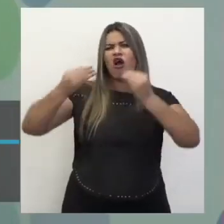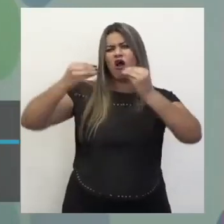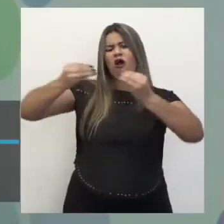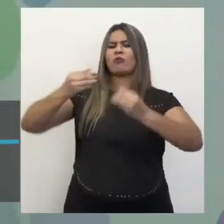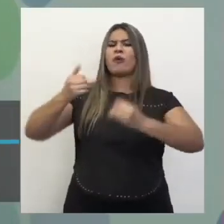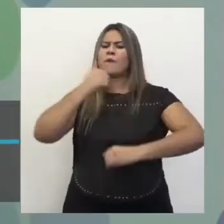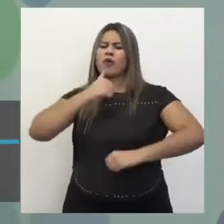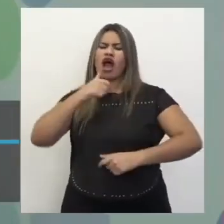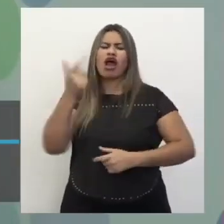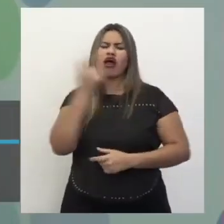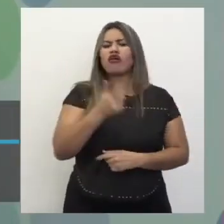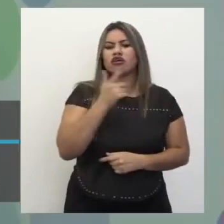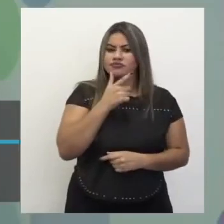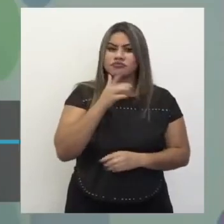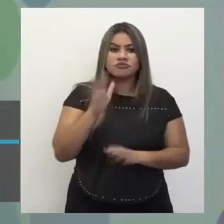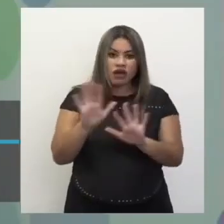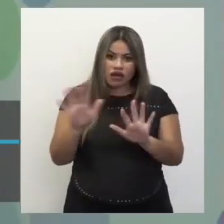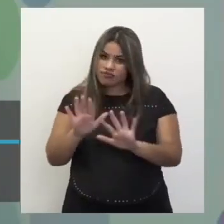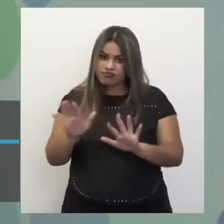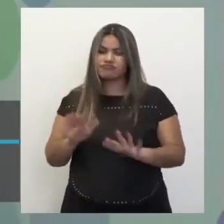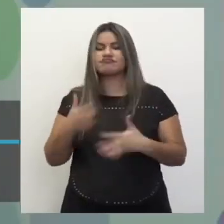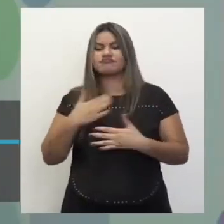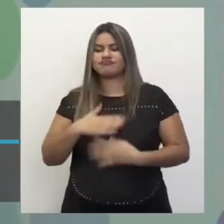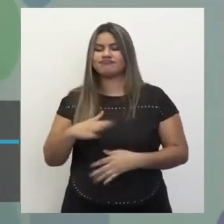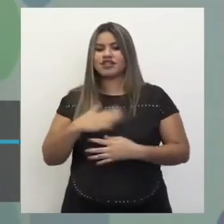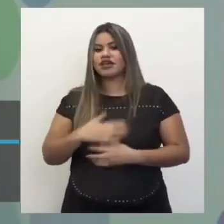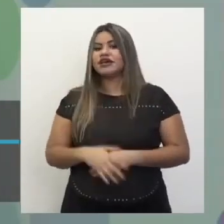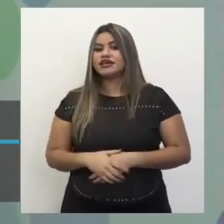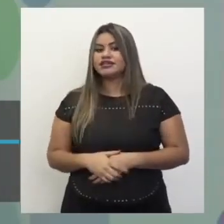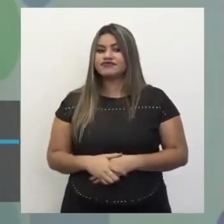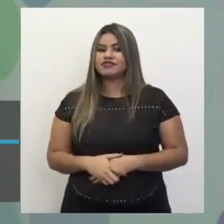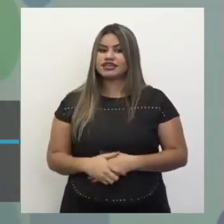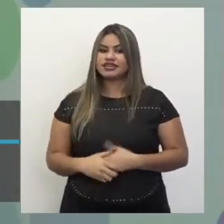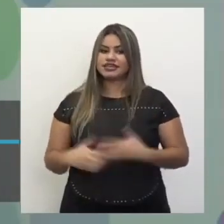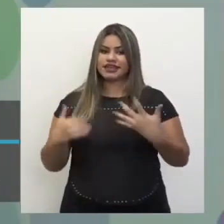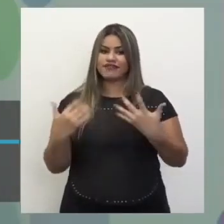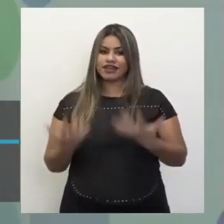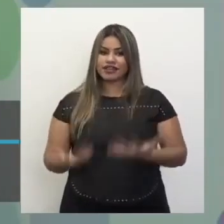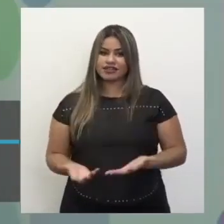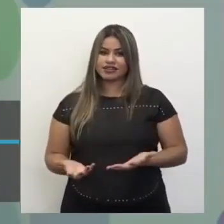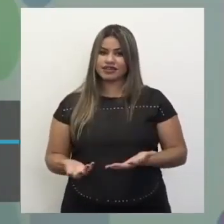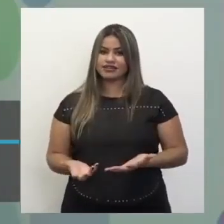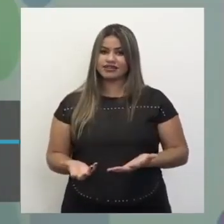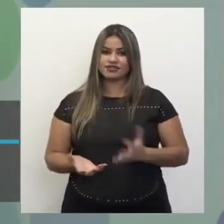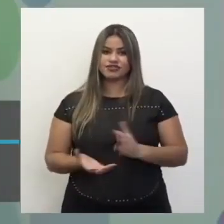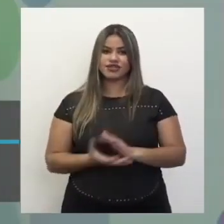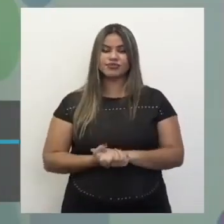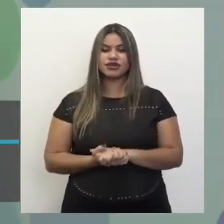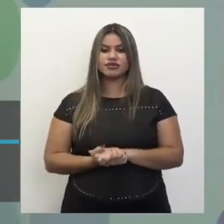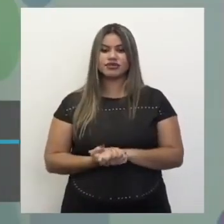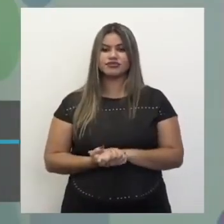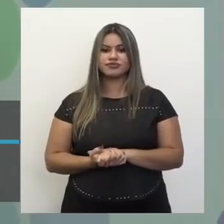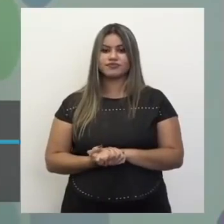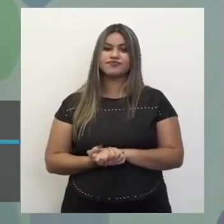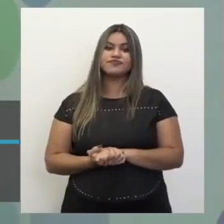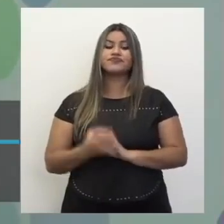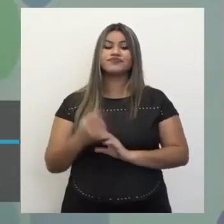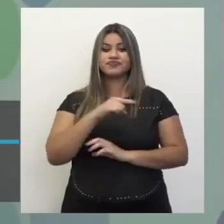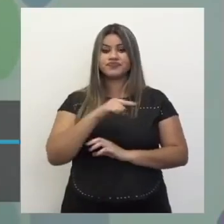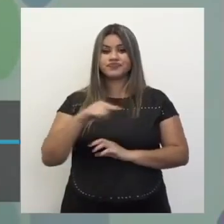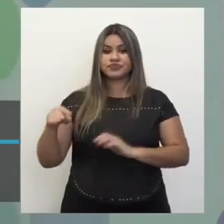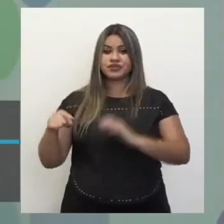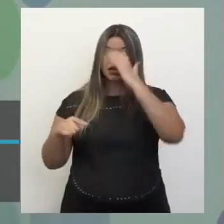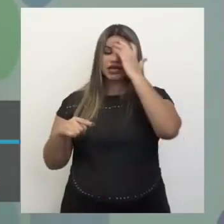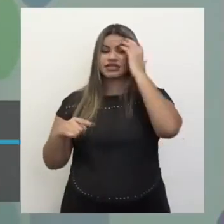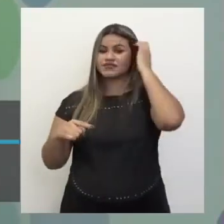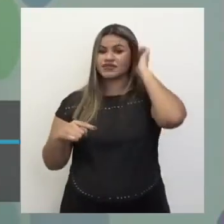tem, e é sobre isso que a gente vai conversar na aula de hoje. Trazendo para vocês algumas sugestões de pesquisa dentro da ótica da nossa aula, eu quero